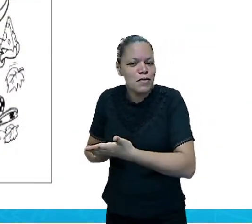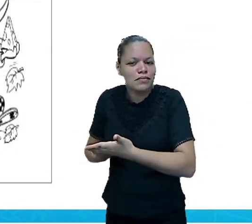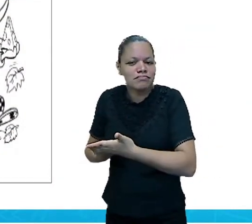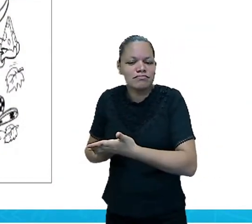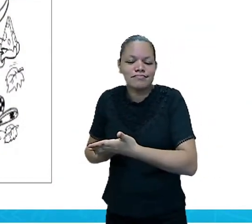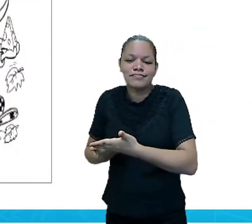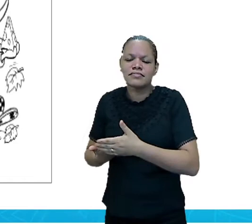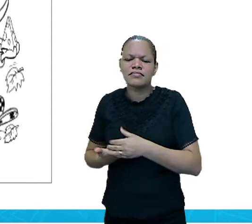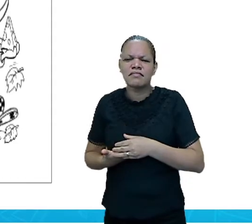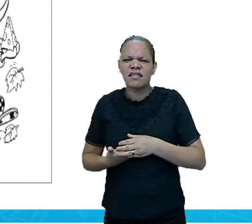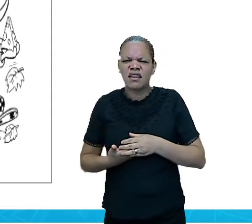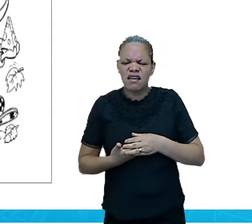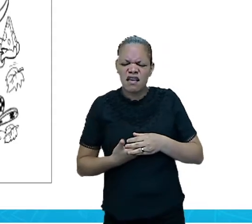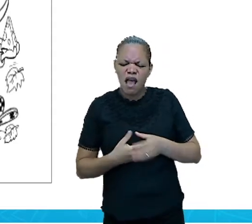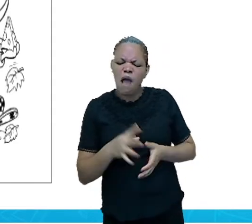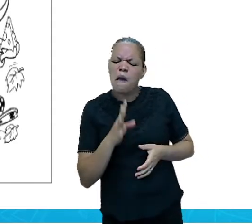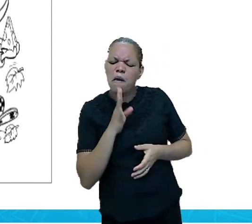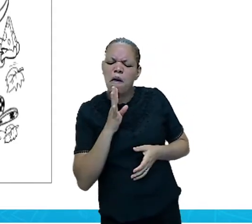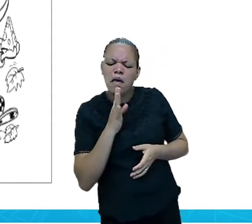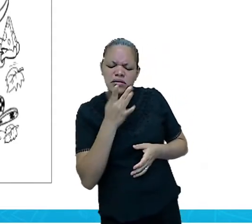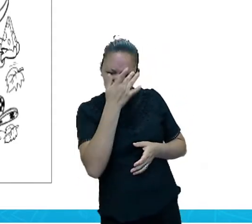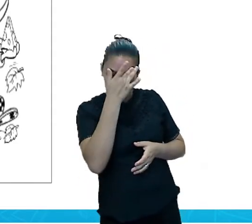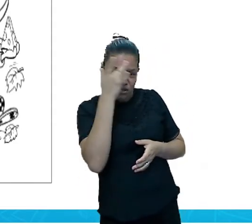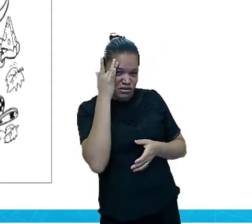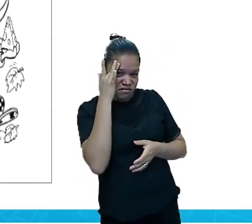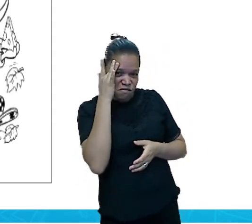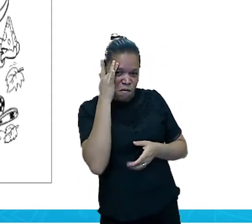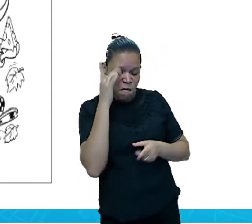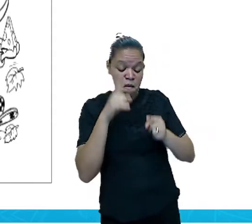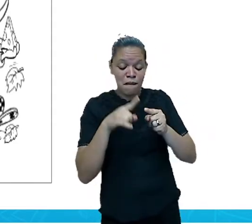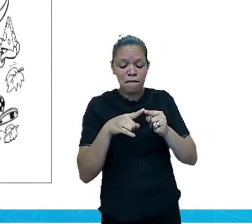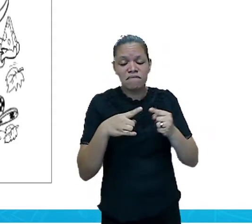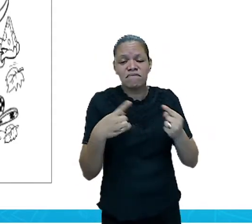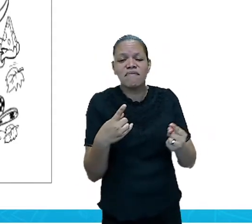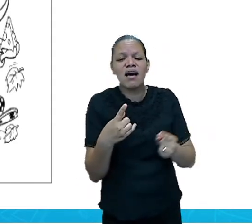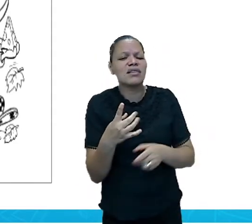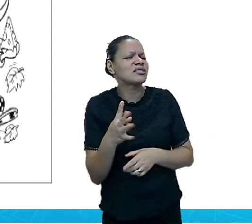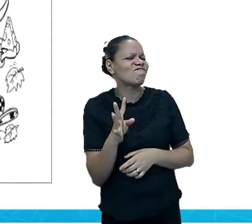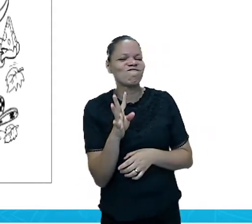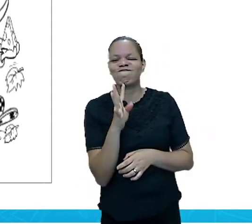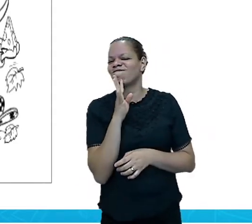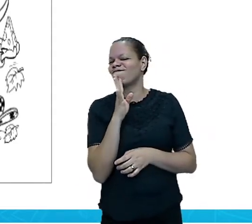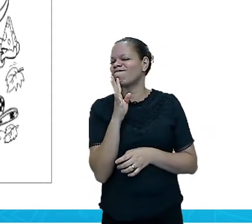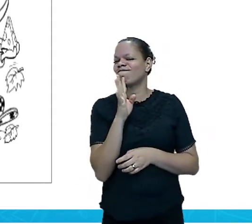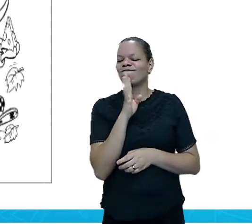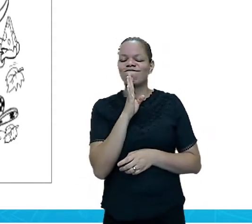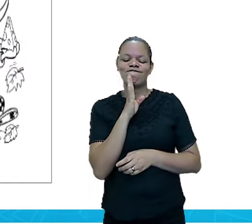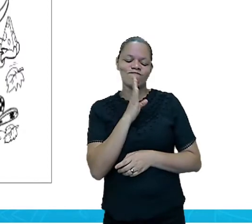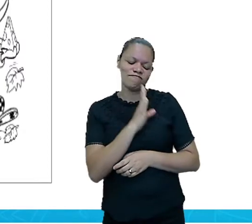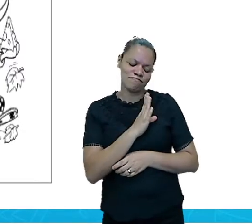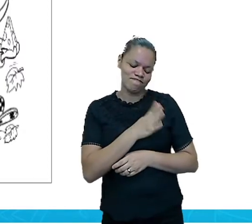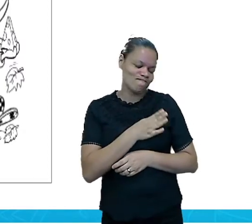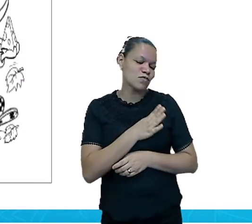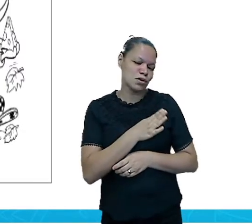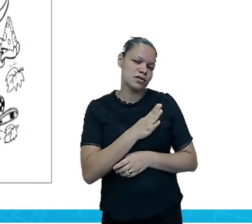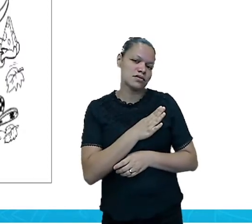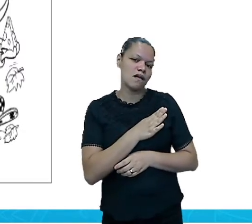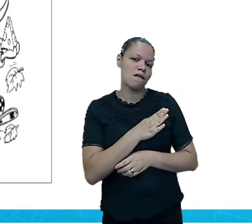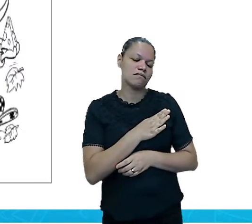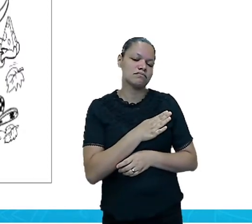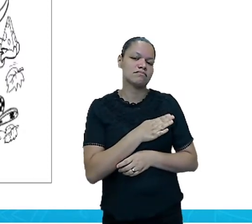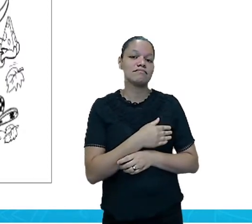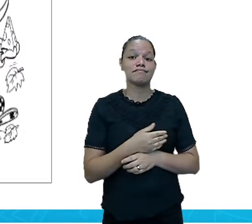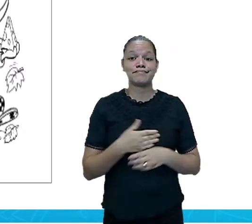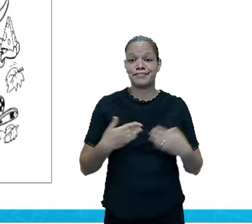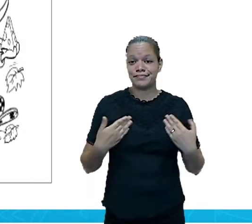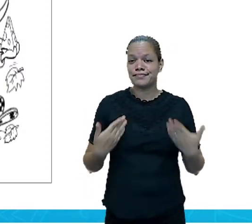vê coração? Essa poderia sim ser encaixada aqui nessa frase,